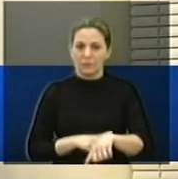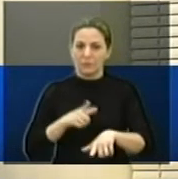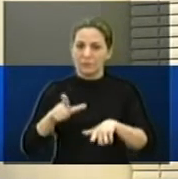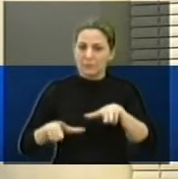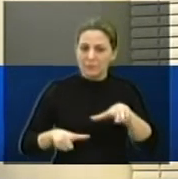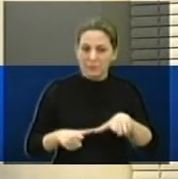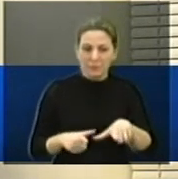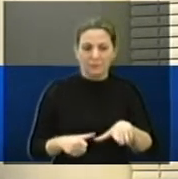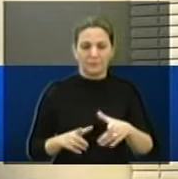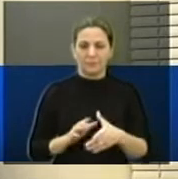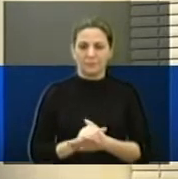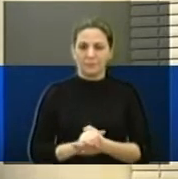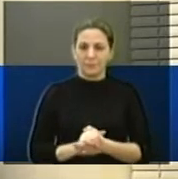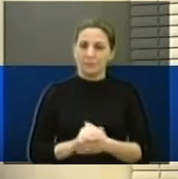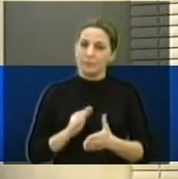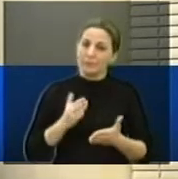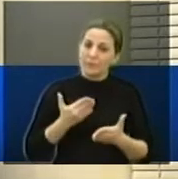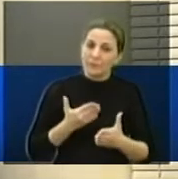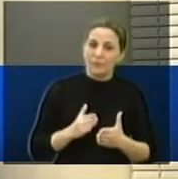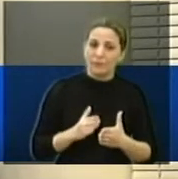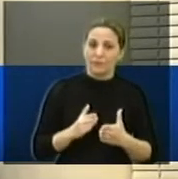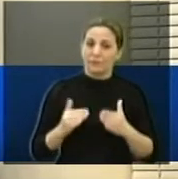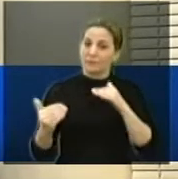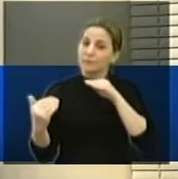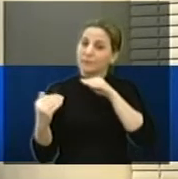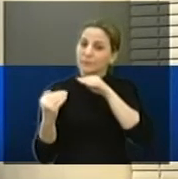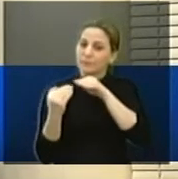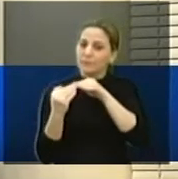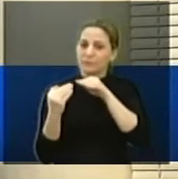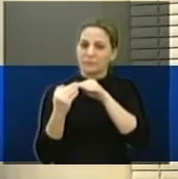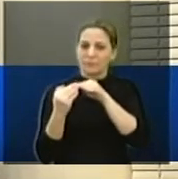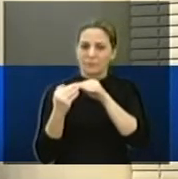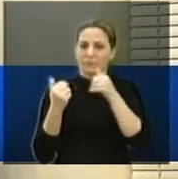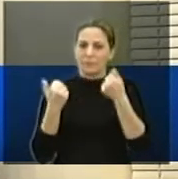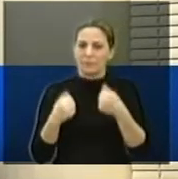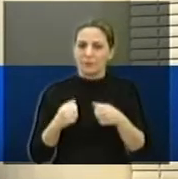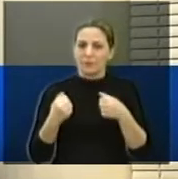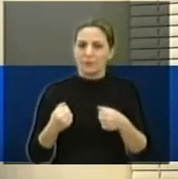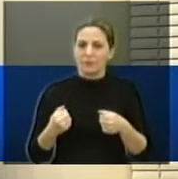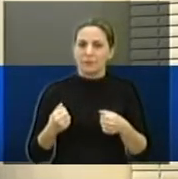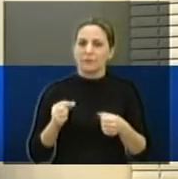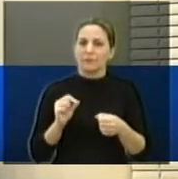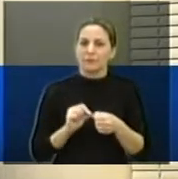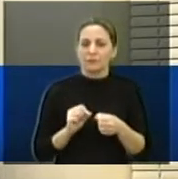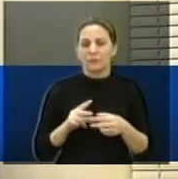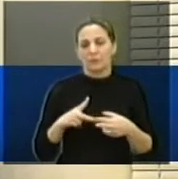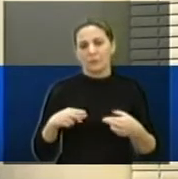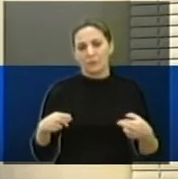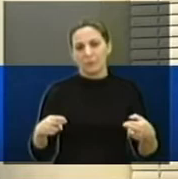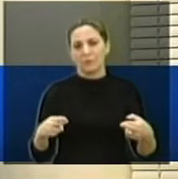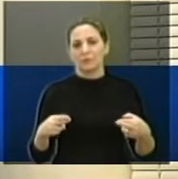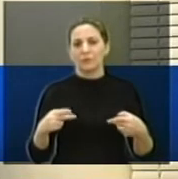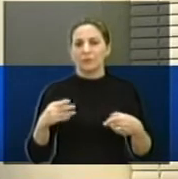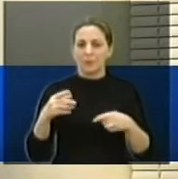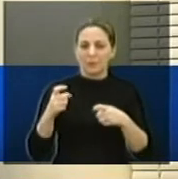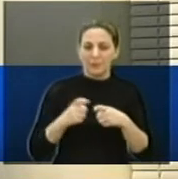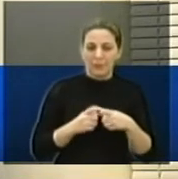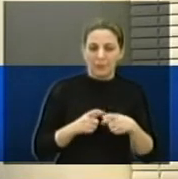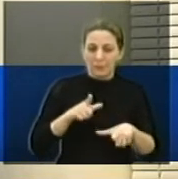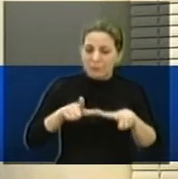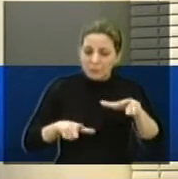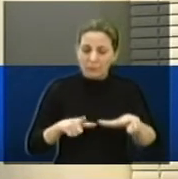talvez isso nós tenhamos acordo precisa fazer alguma coisa que esses médicos que não vão trabalhar